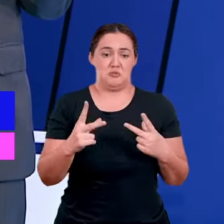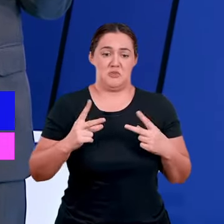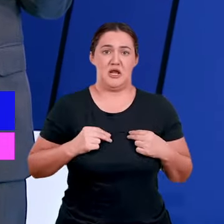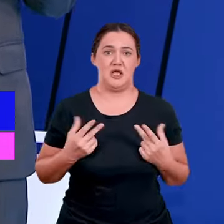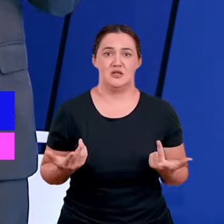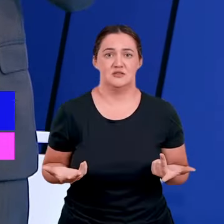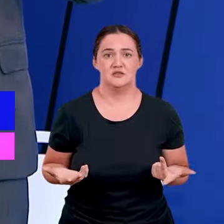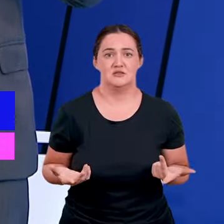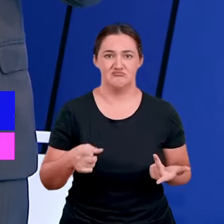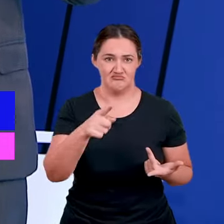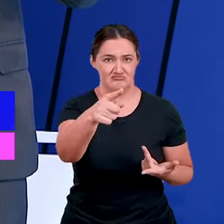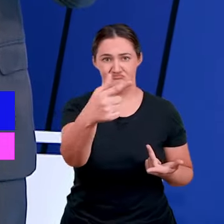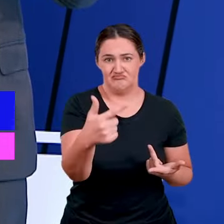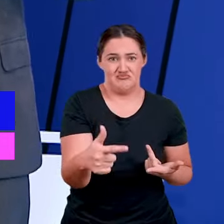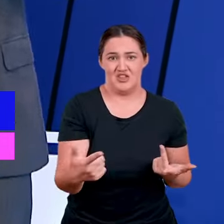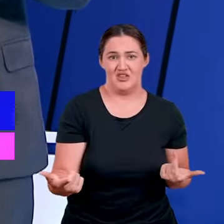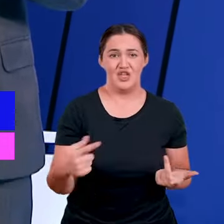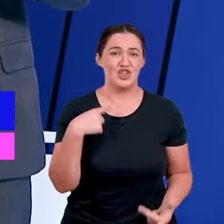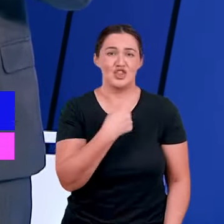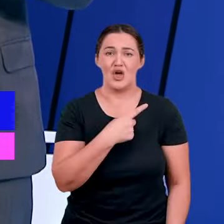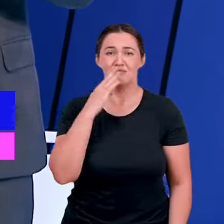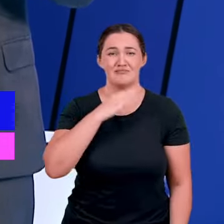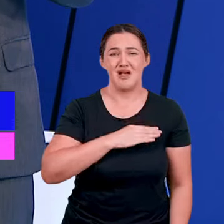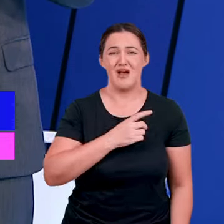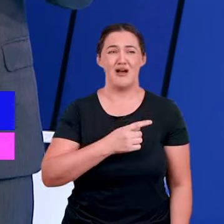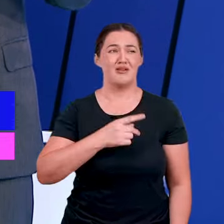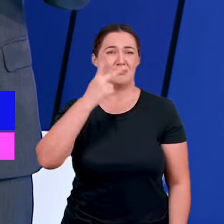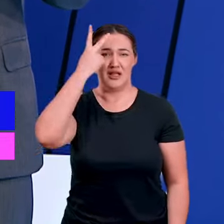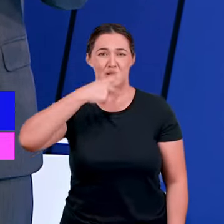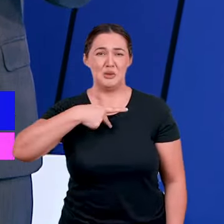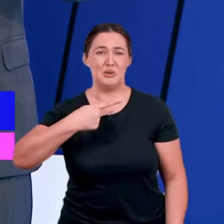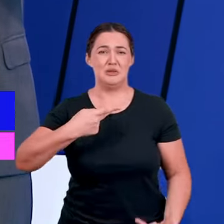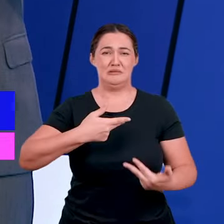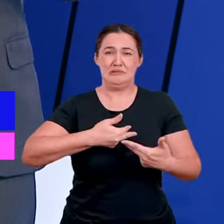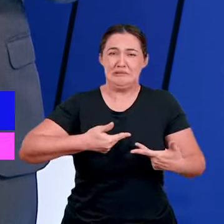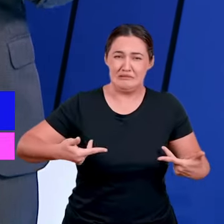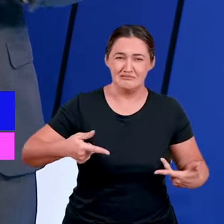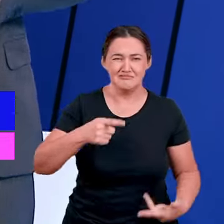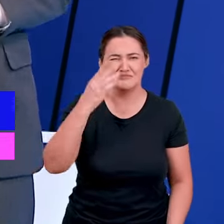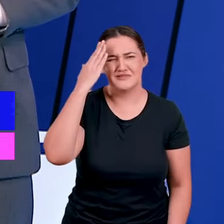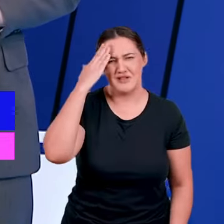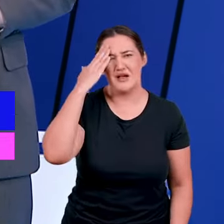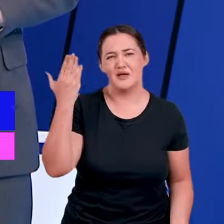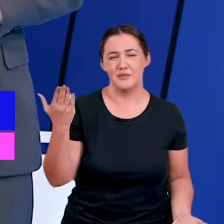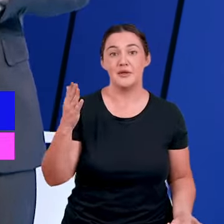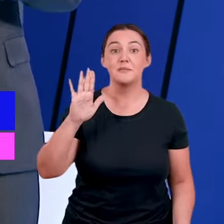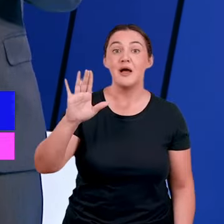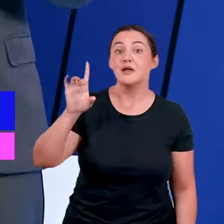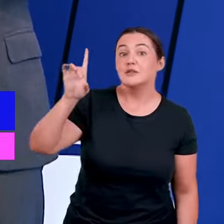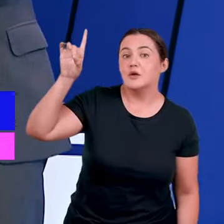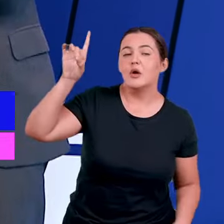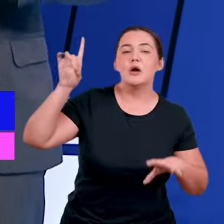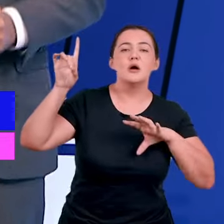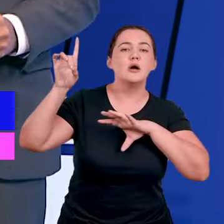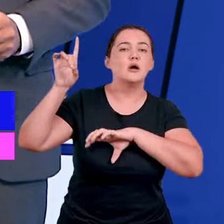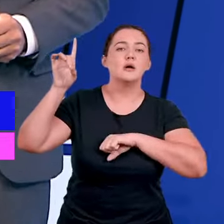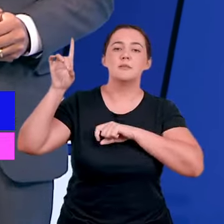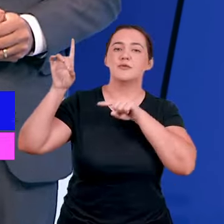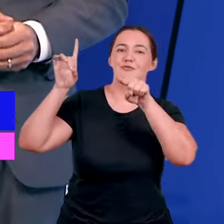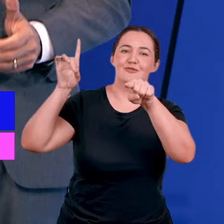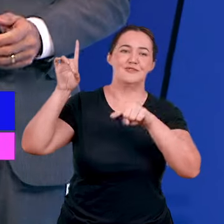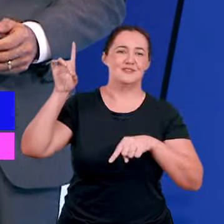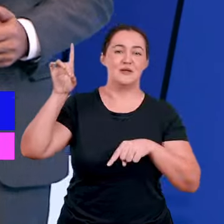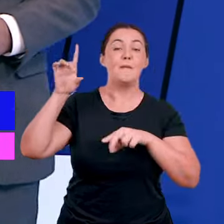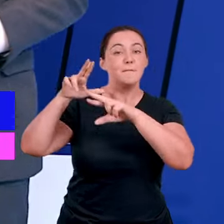Na verdade, eu fiz tudo para não ter. Mas Deus, Ele me ama de tal maneira que Ele me estende a sua